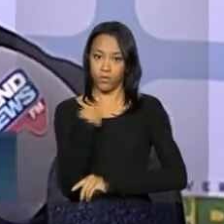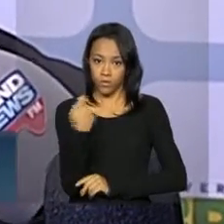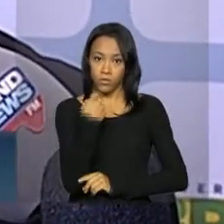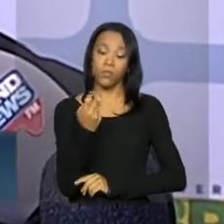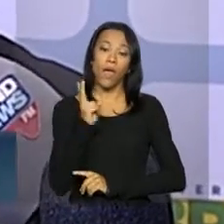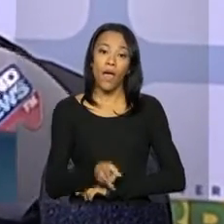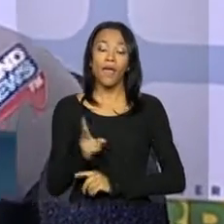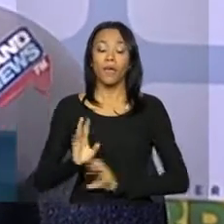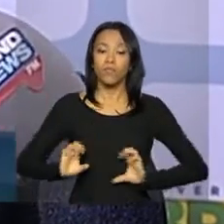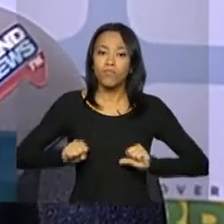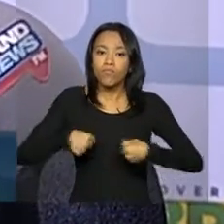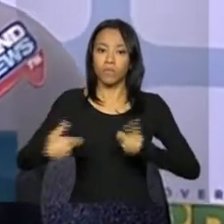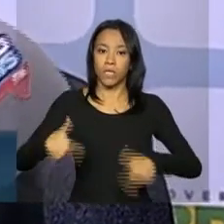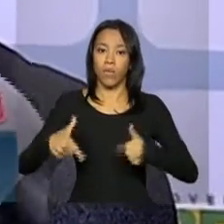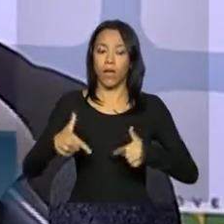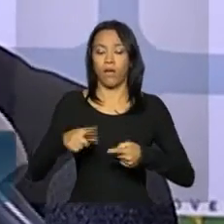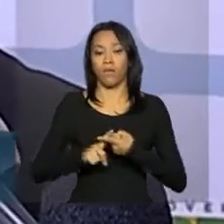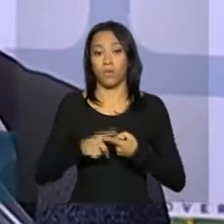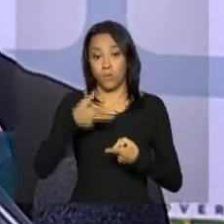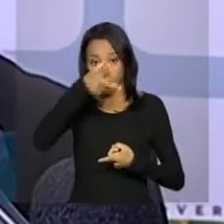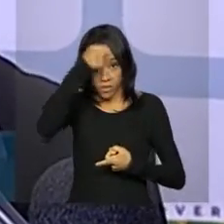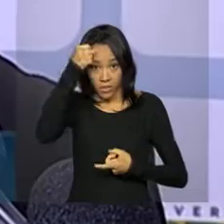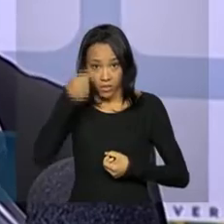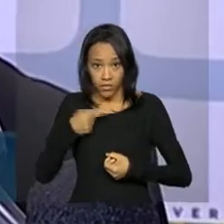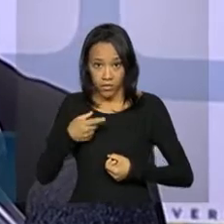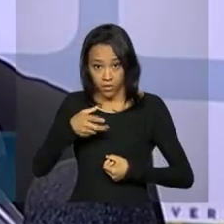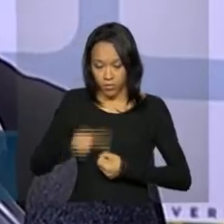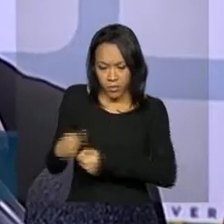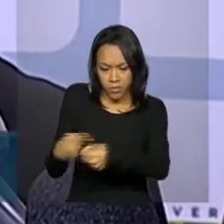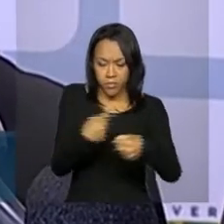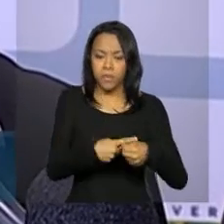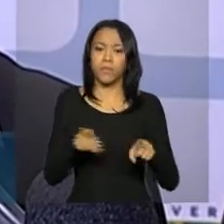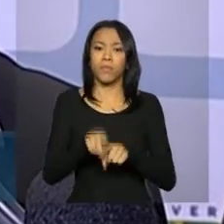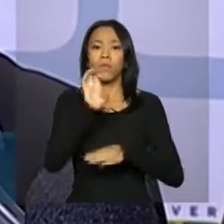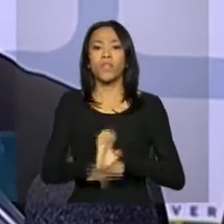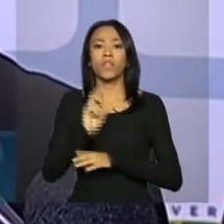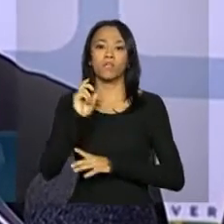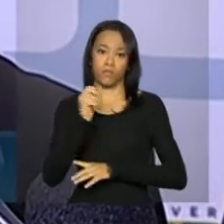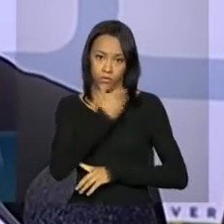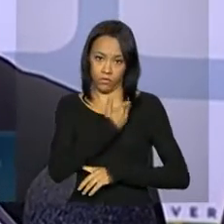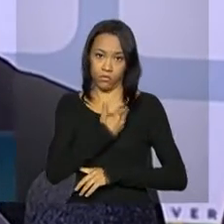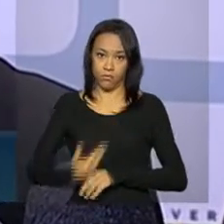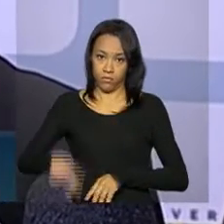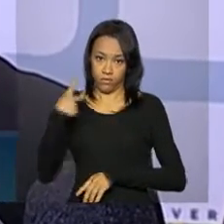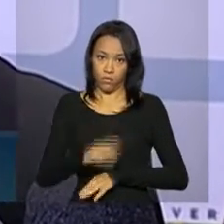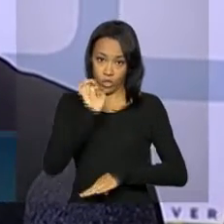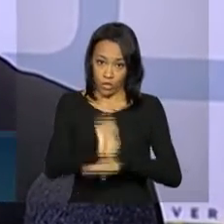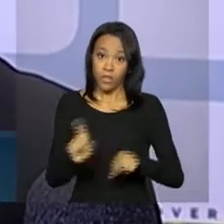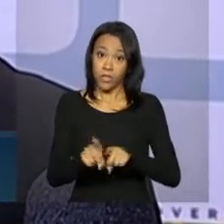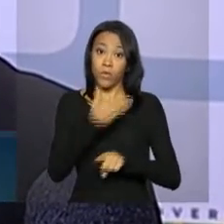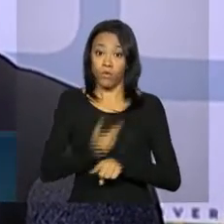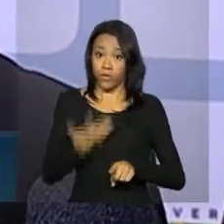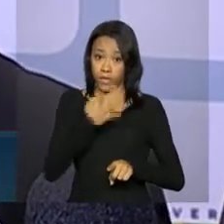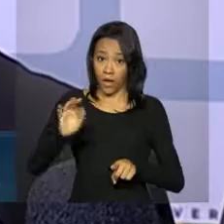cooperações interfederativas, envolvendo os municípios mais atingidos, o governo do estado e também o governo federal. No Amazonas,